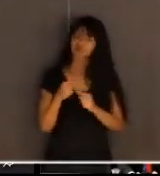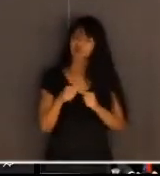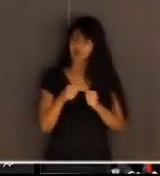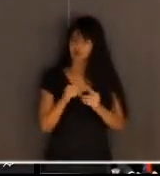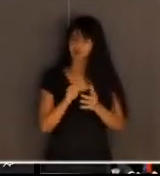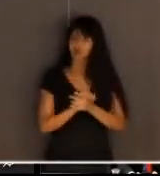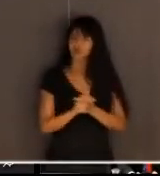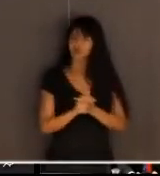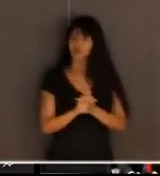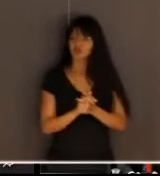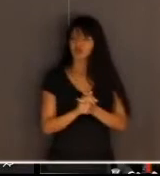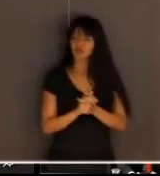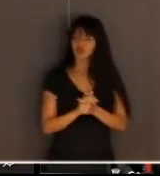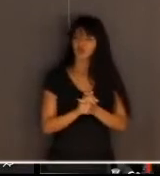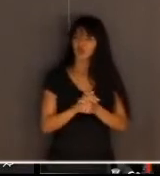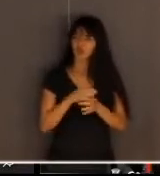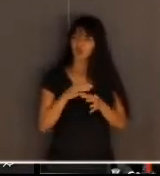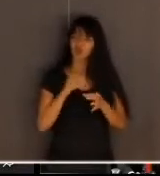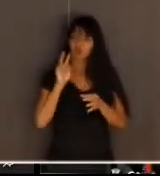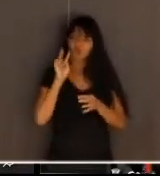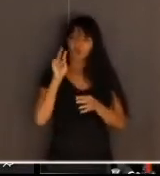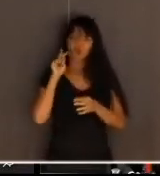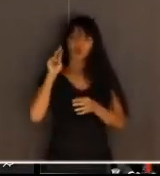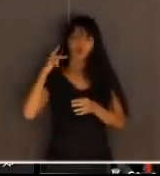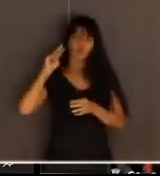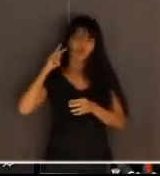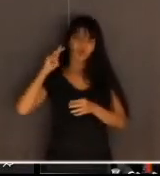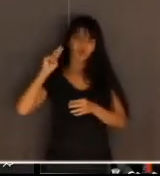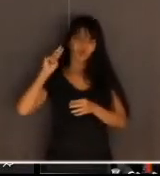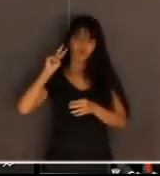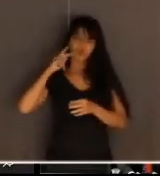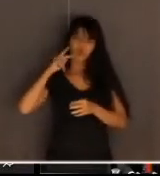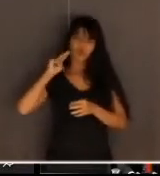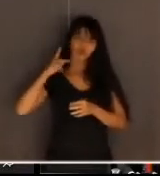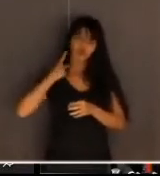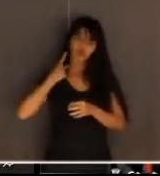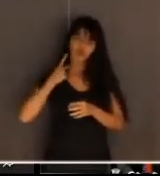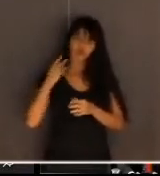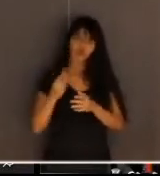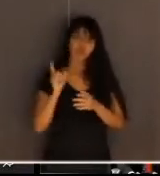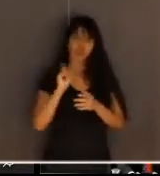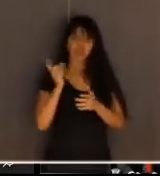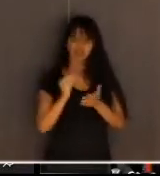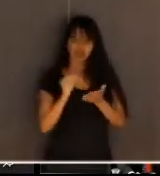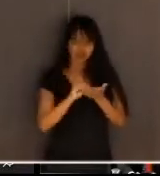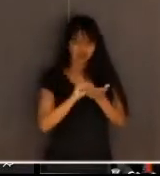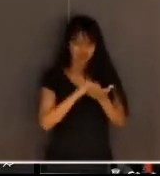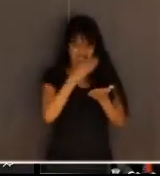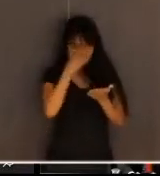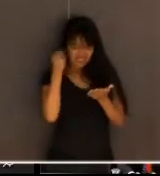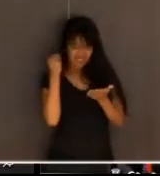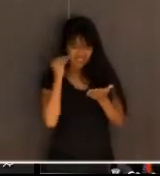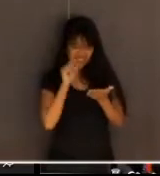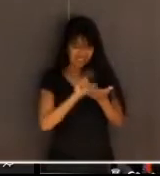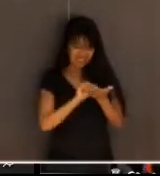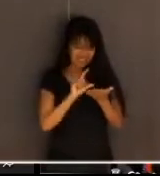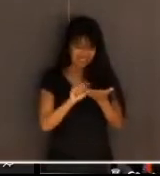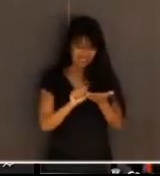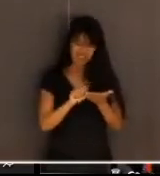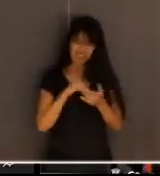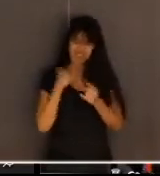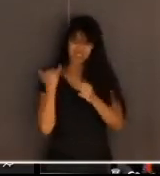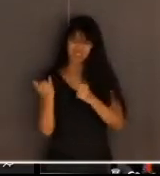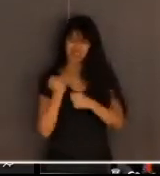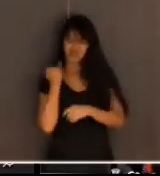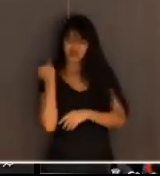promotor não inseriu na ata ou não pleiteou a inserção na ata de questões que eram fundamentais para a